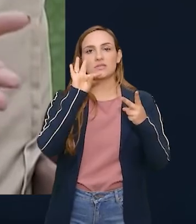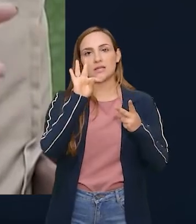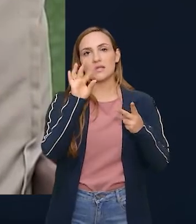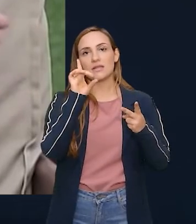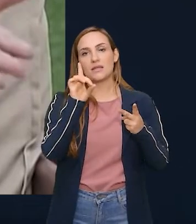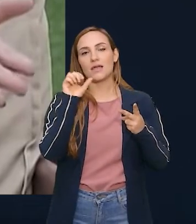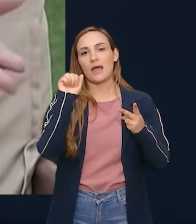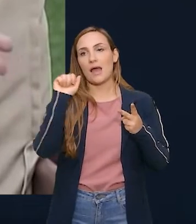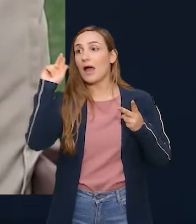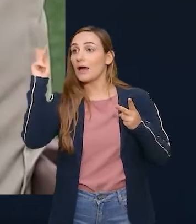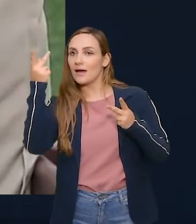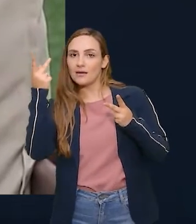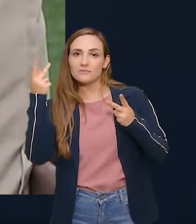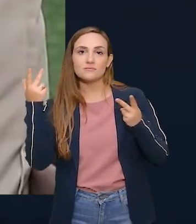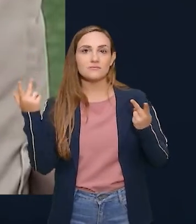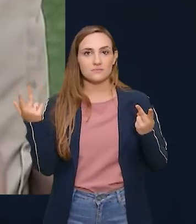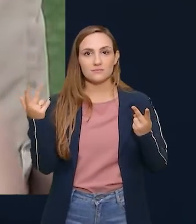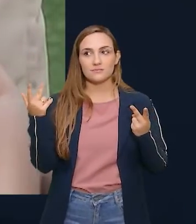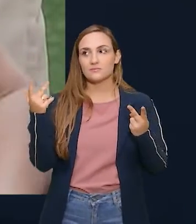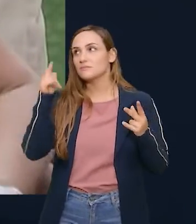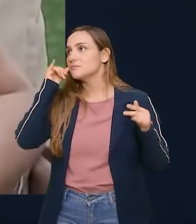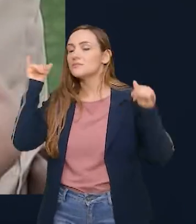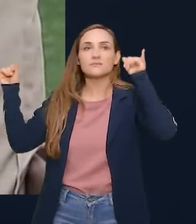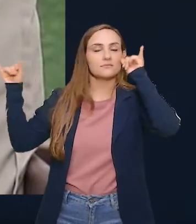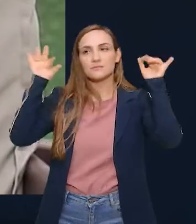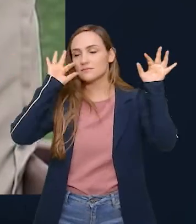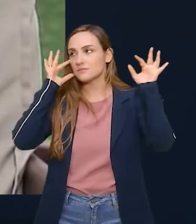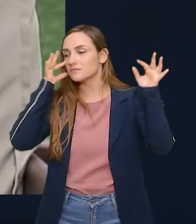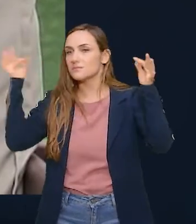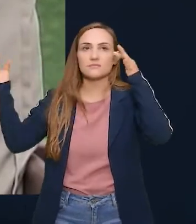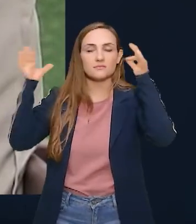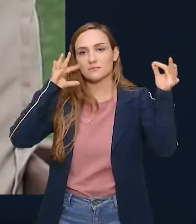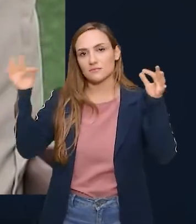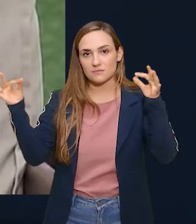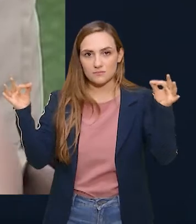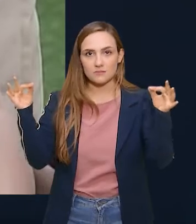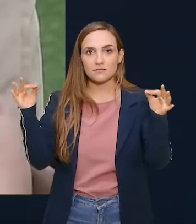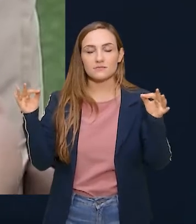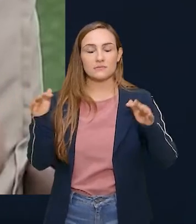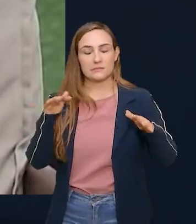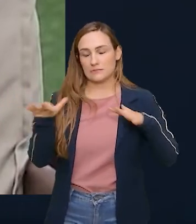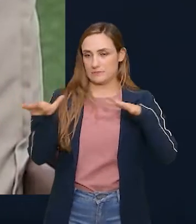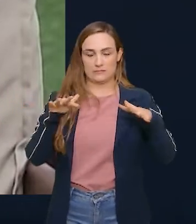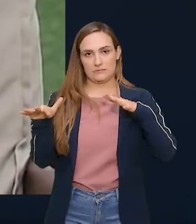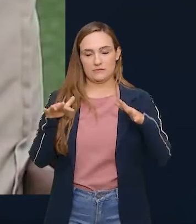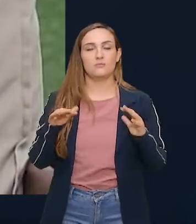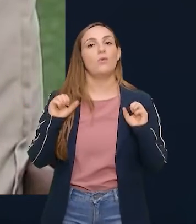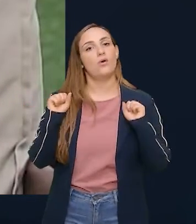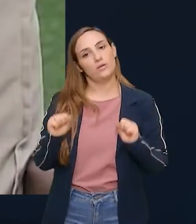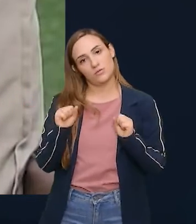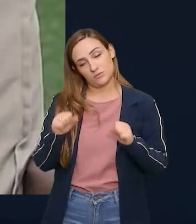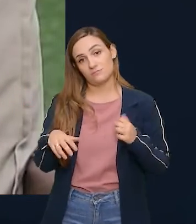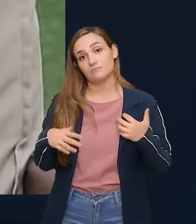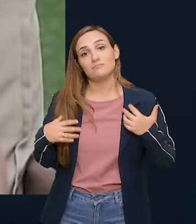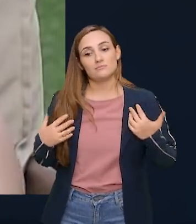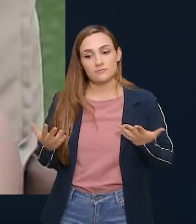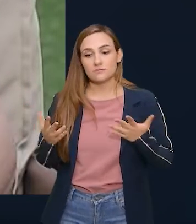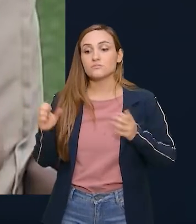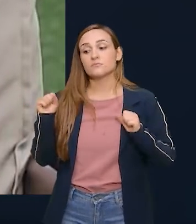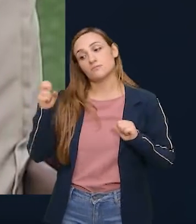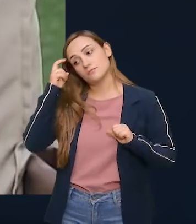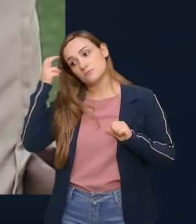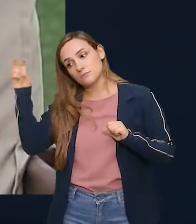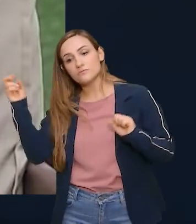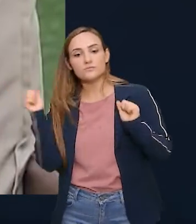com TDAH, o transtorno do distúrbio de hiperatividade, né? De atenção e